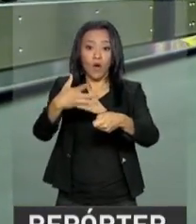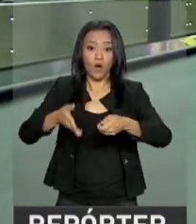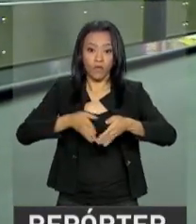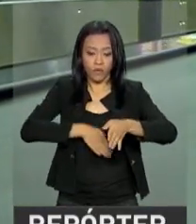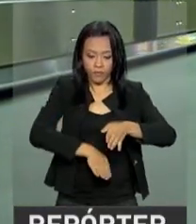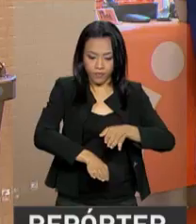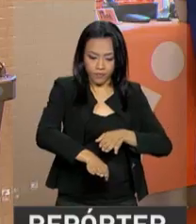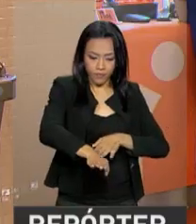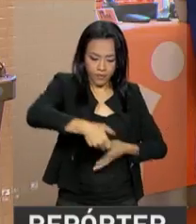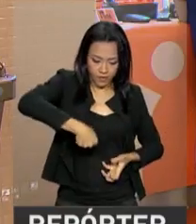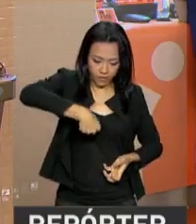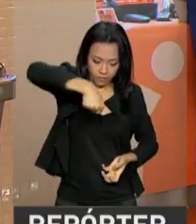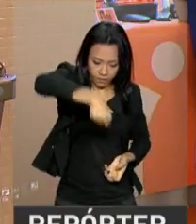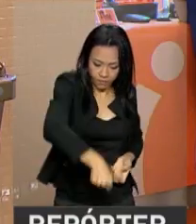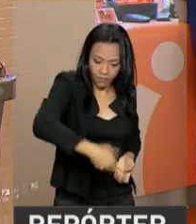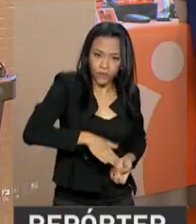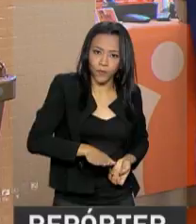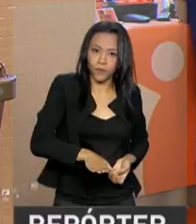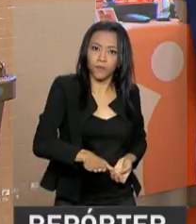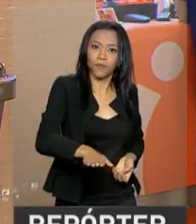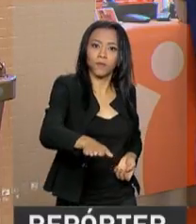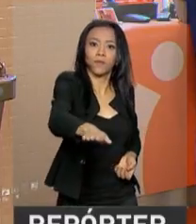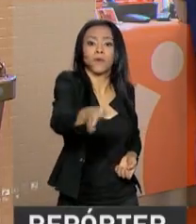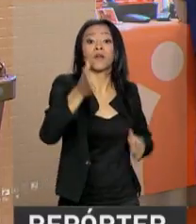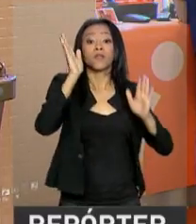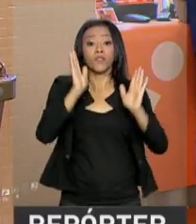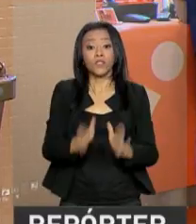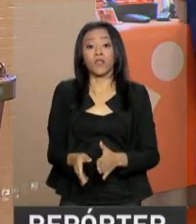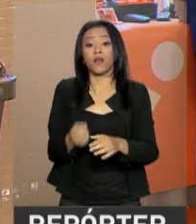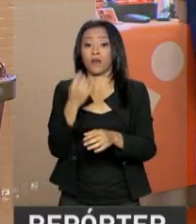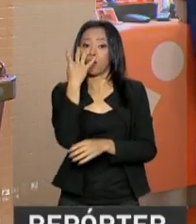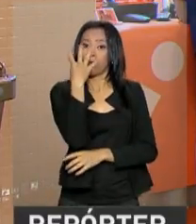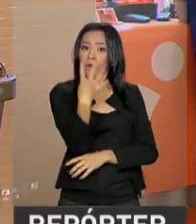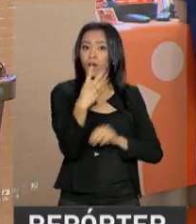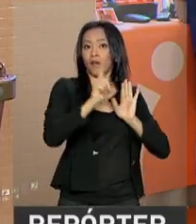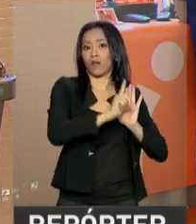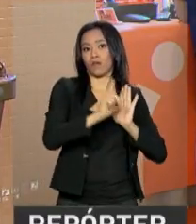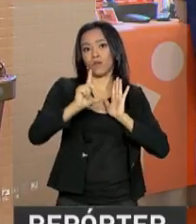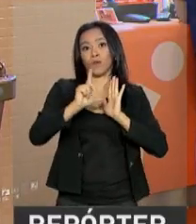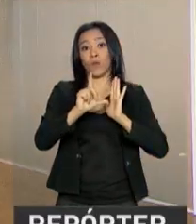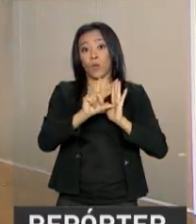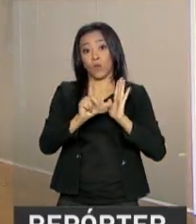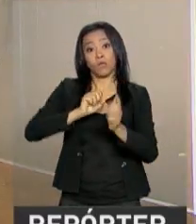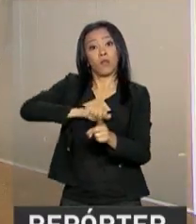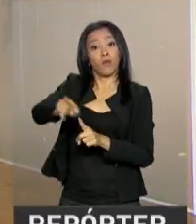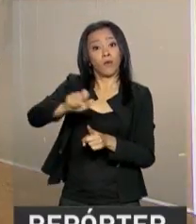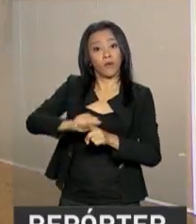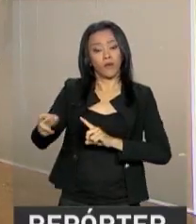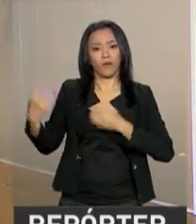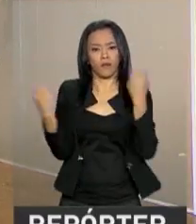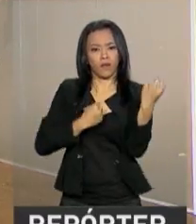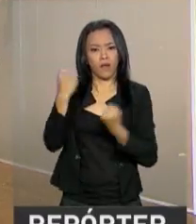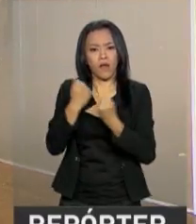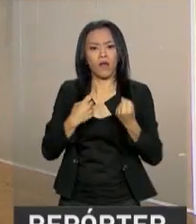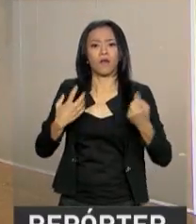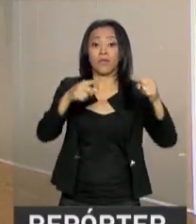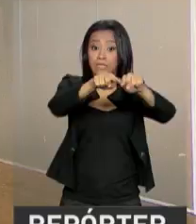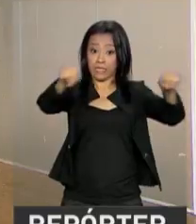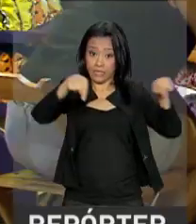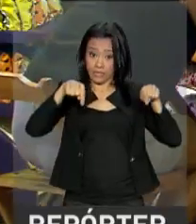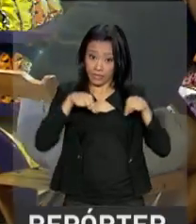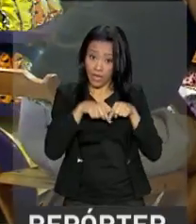bagagens foram disponibilizadas ainda quatro lojas para locadoras de veículos e salas para órgãos